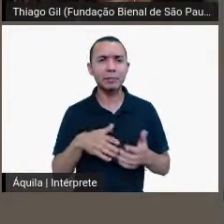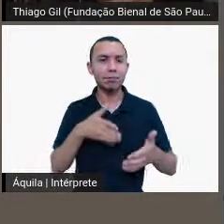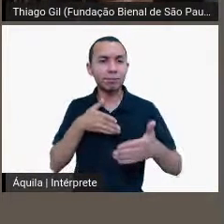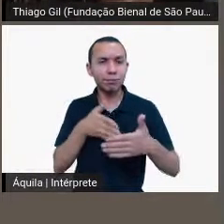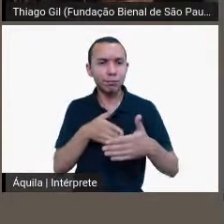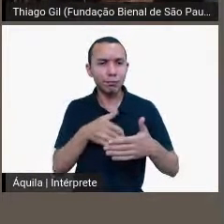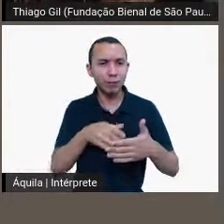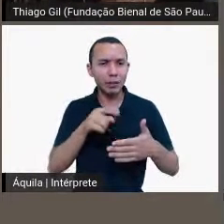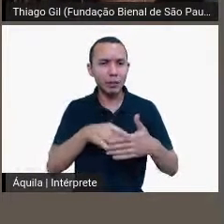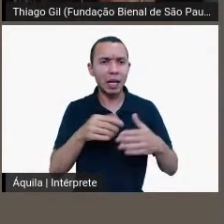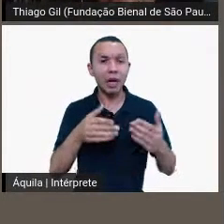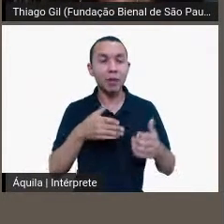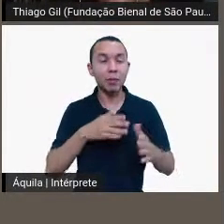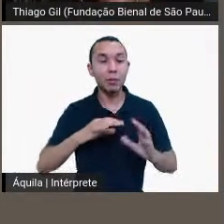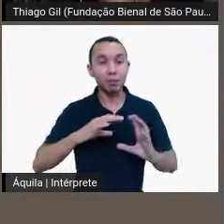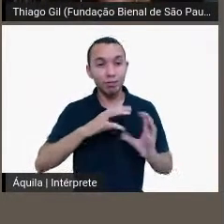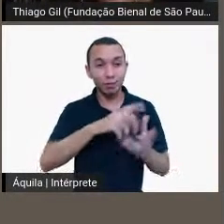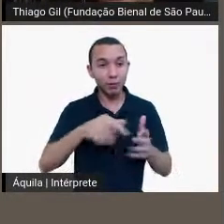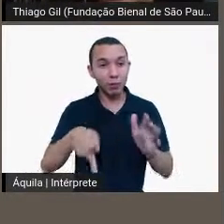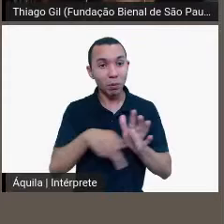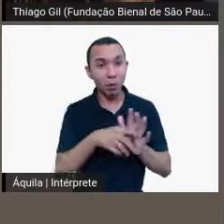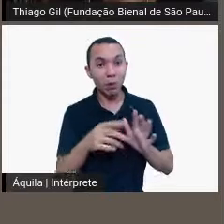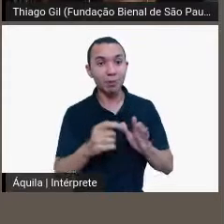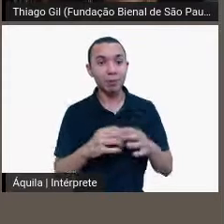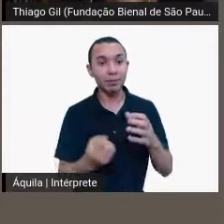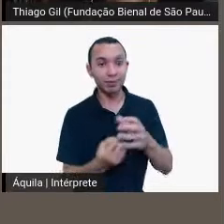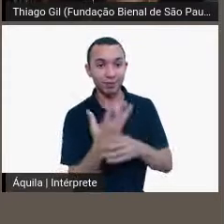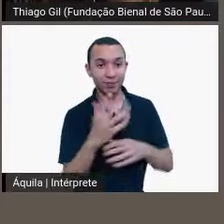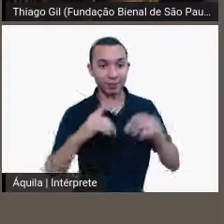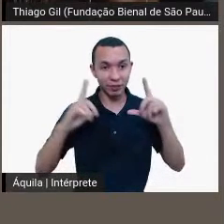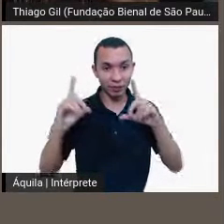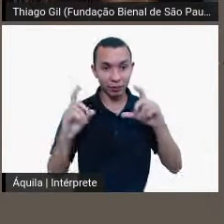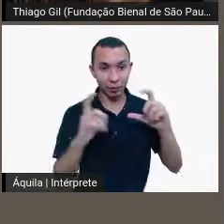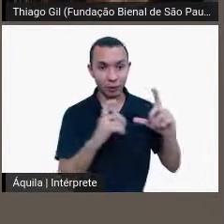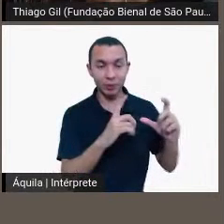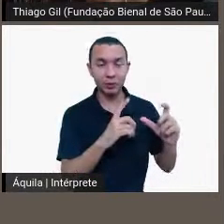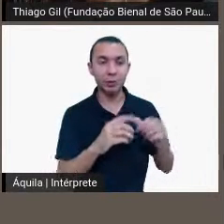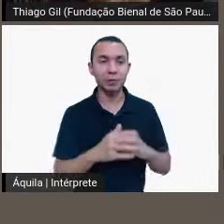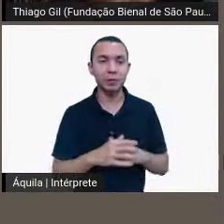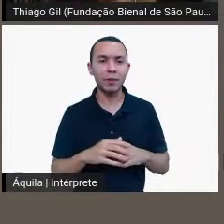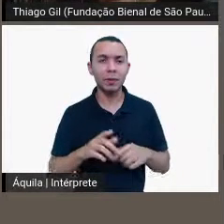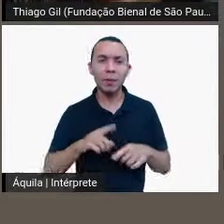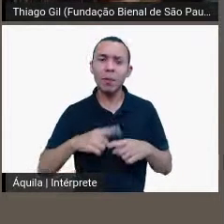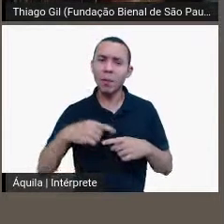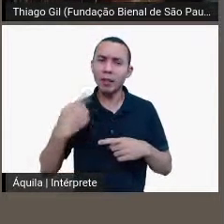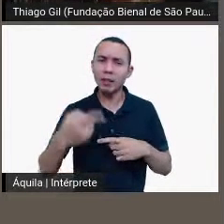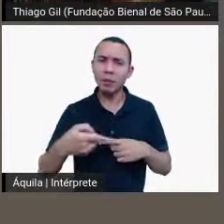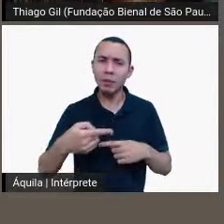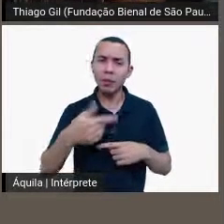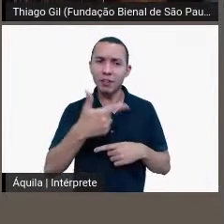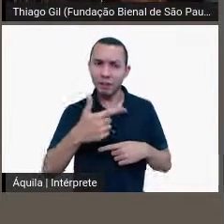entrasse no mundo supraterreno da criação. Mas em 25,